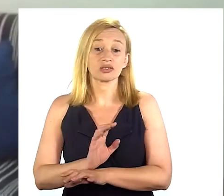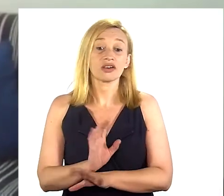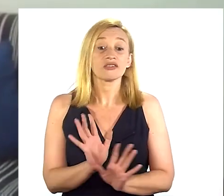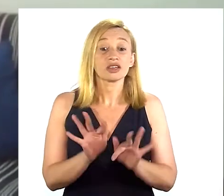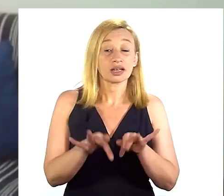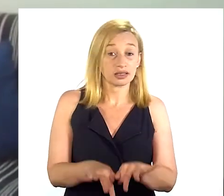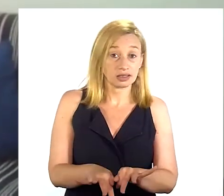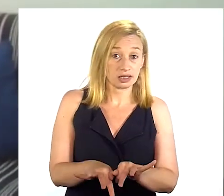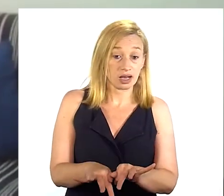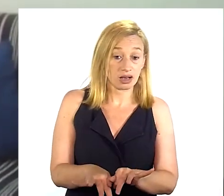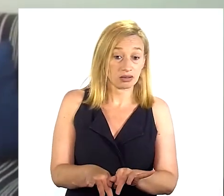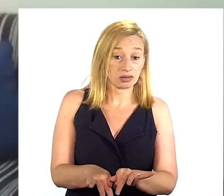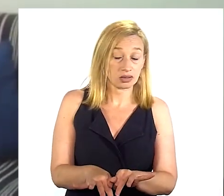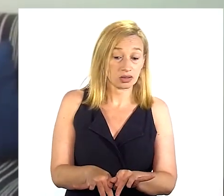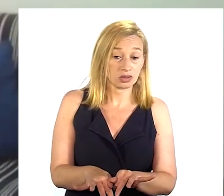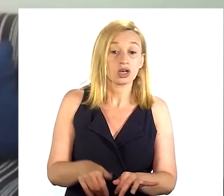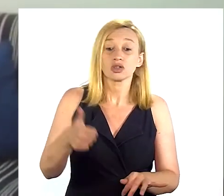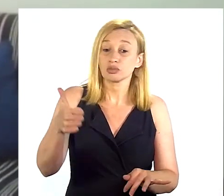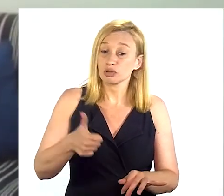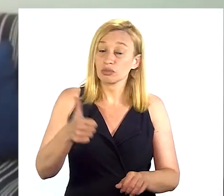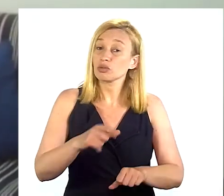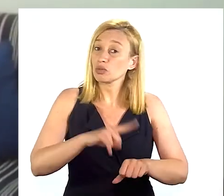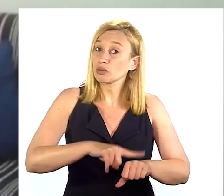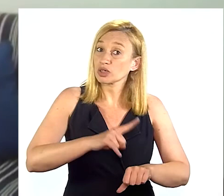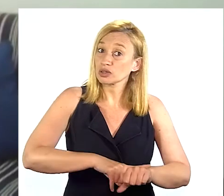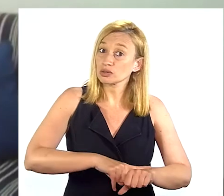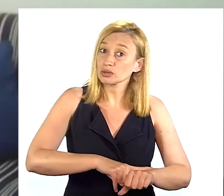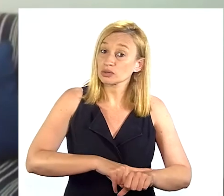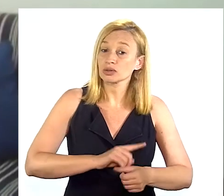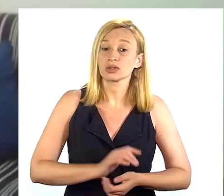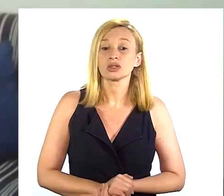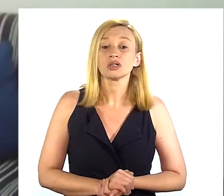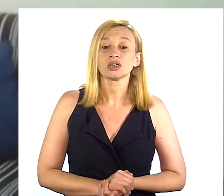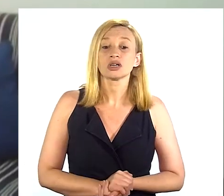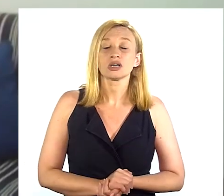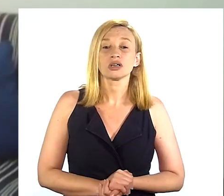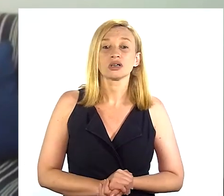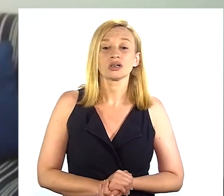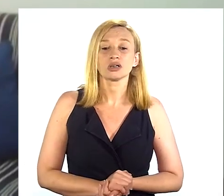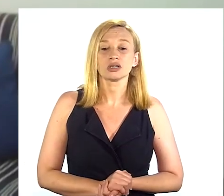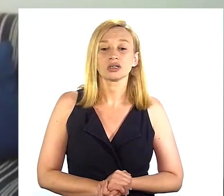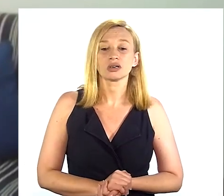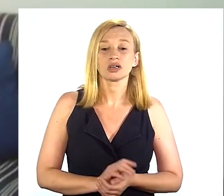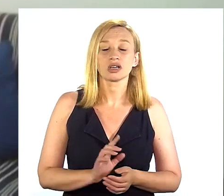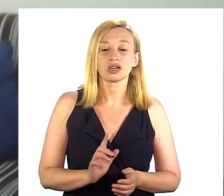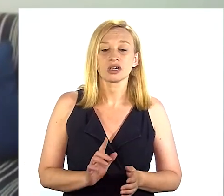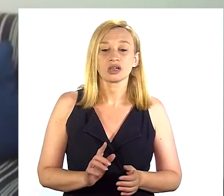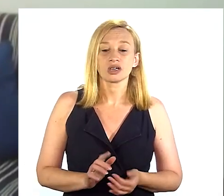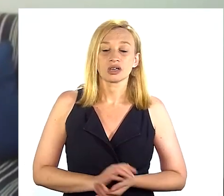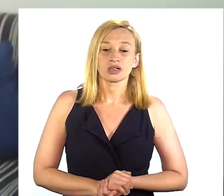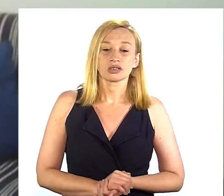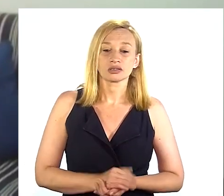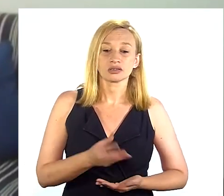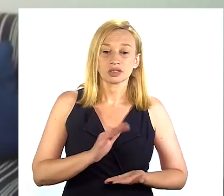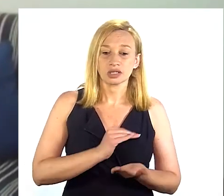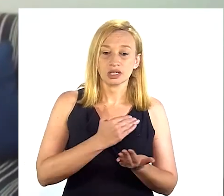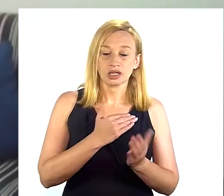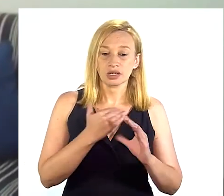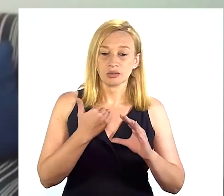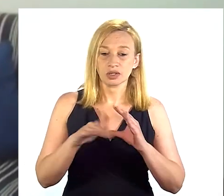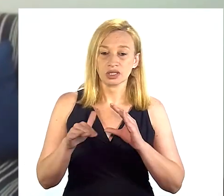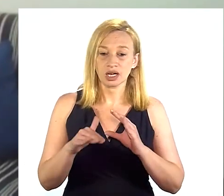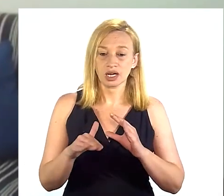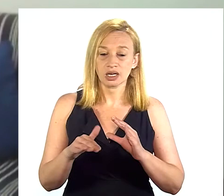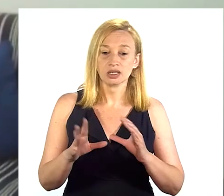públicas, e aí o Estado vai fechar isso no primeiro semestre, né? Ele vai fechar esse